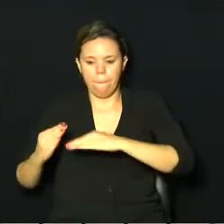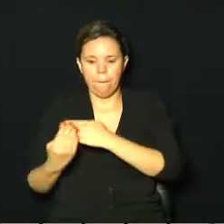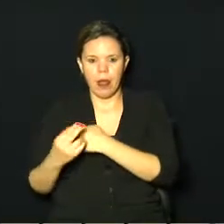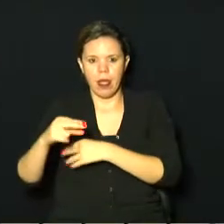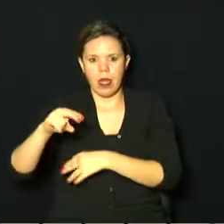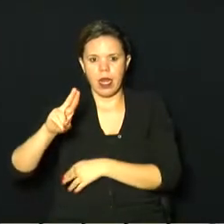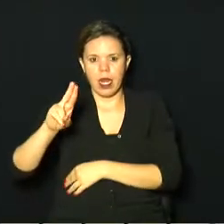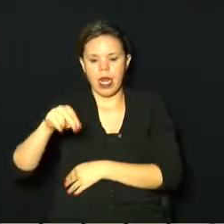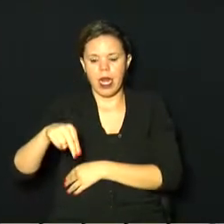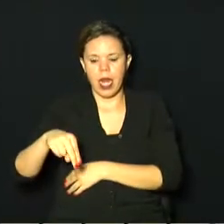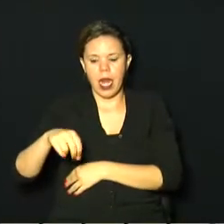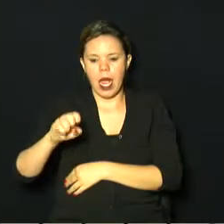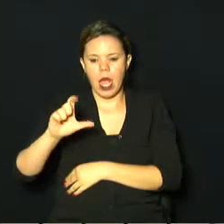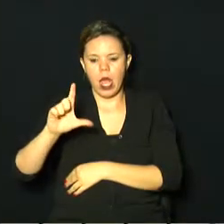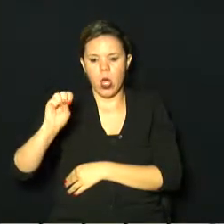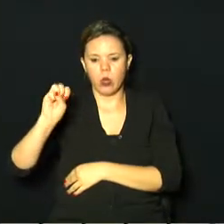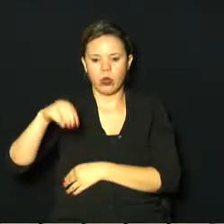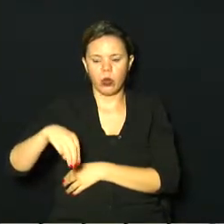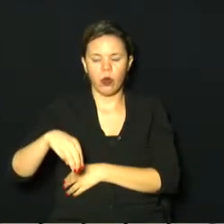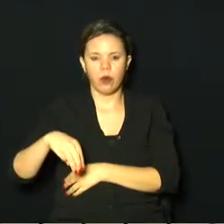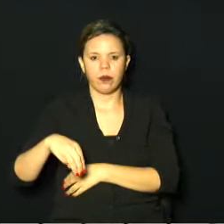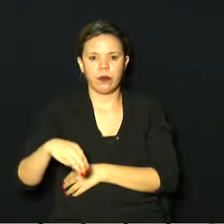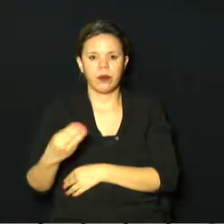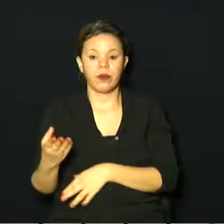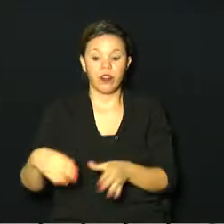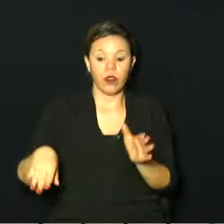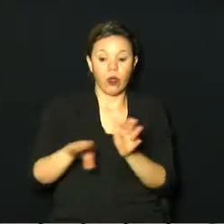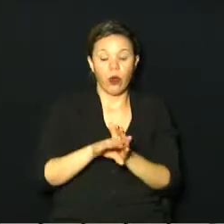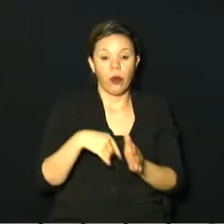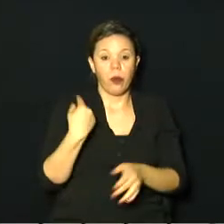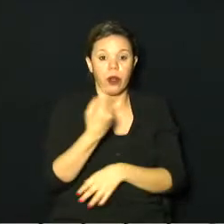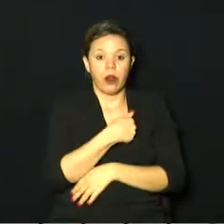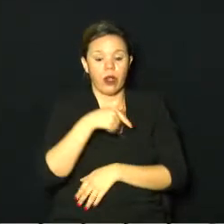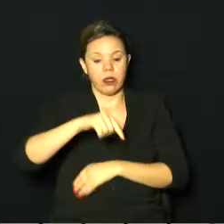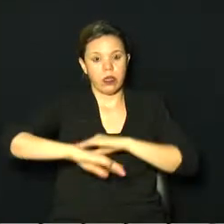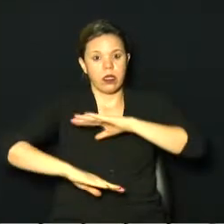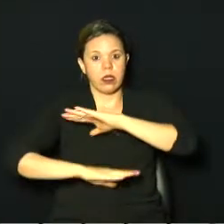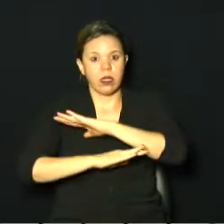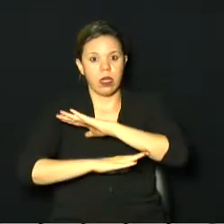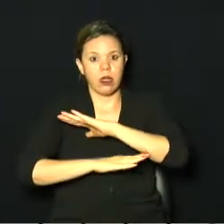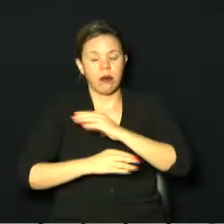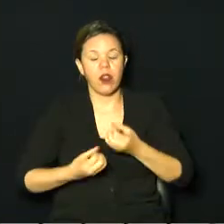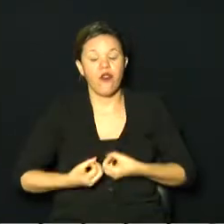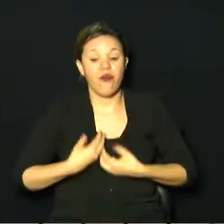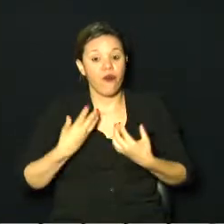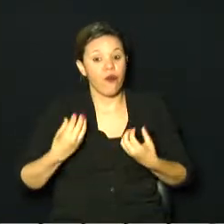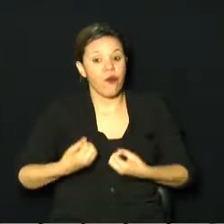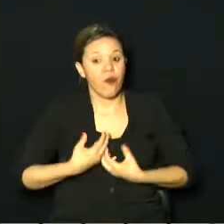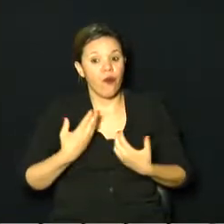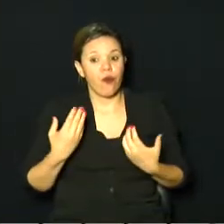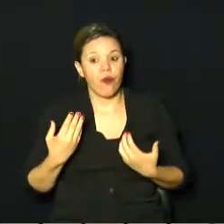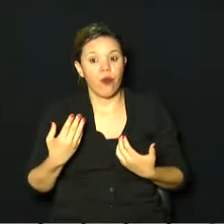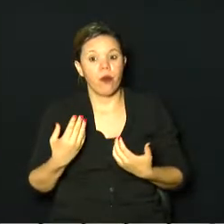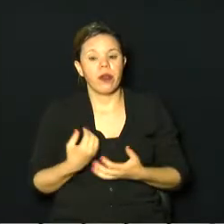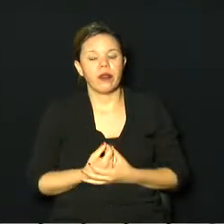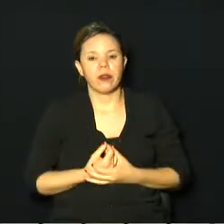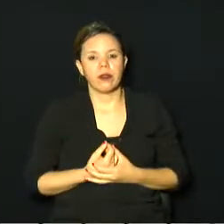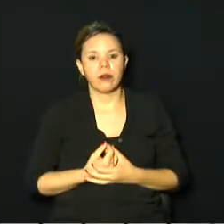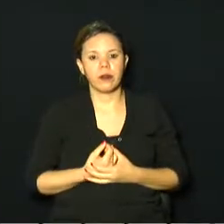ocupação que chegou aqui para nós na Câmara, informação em relação